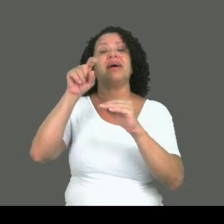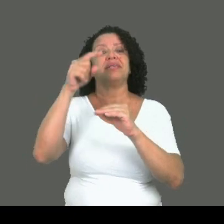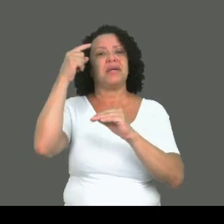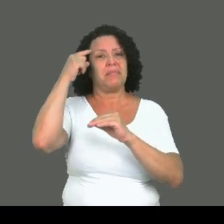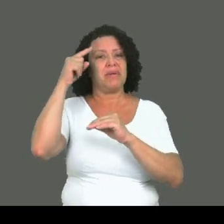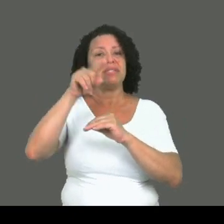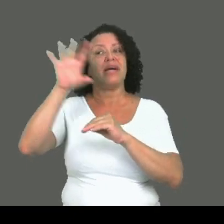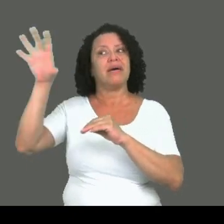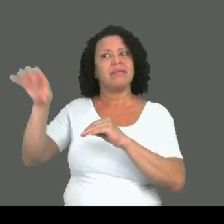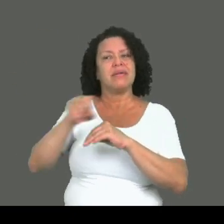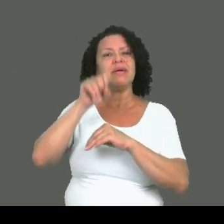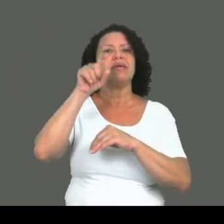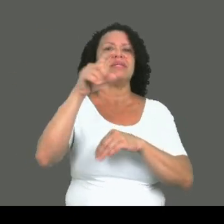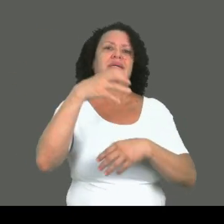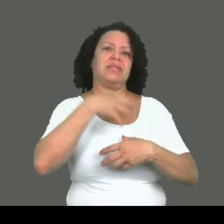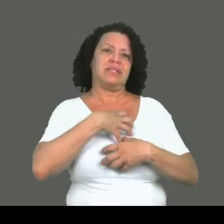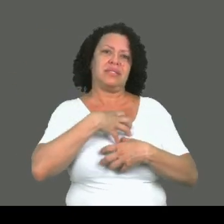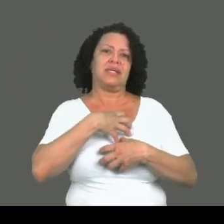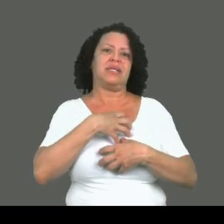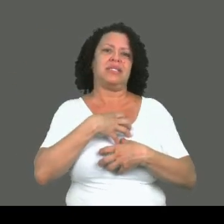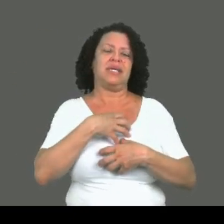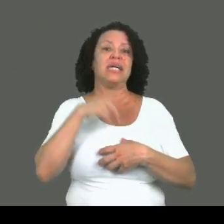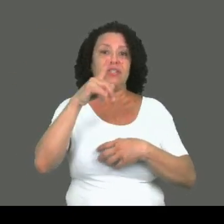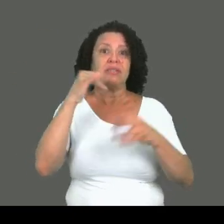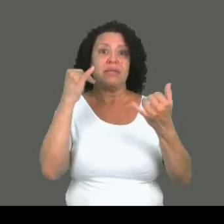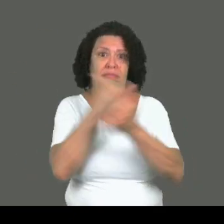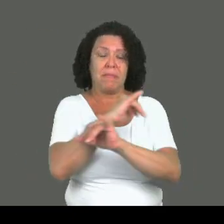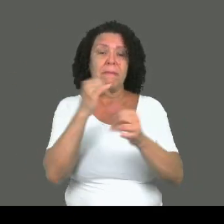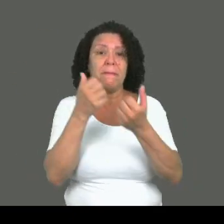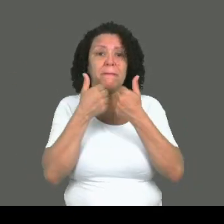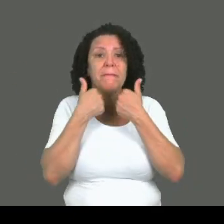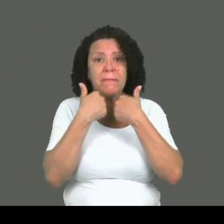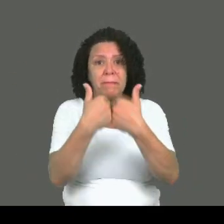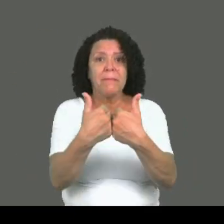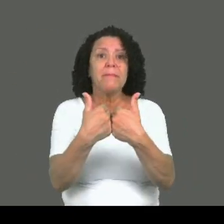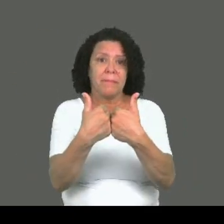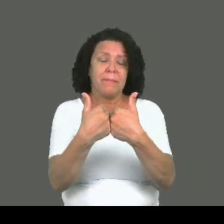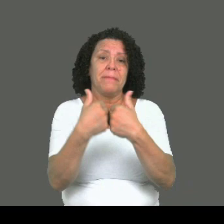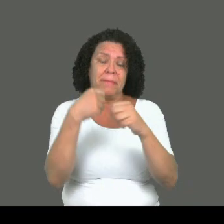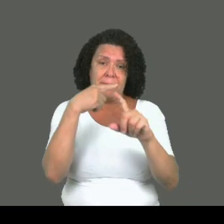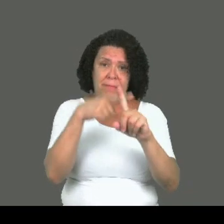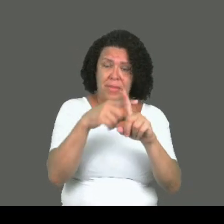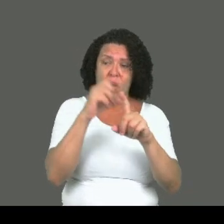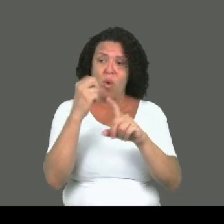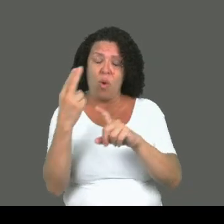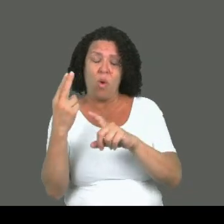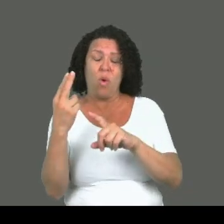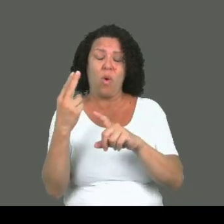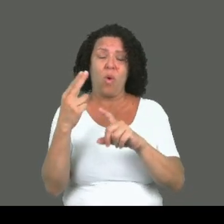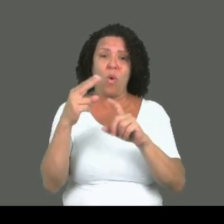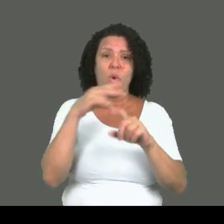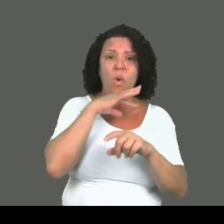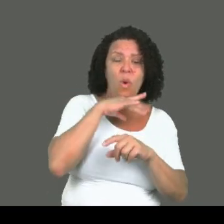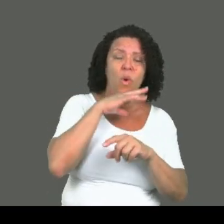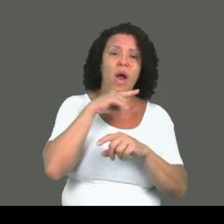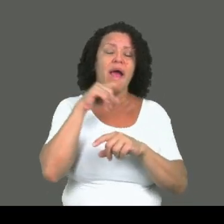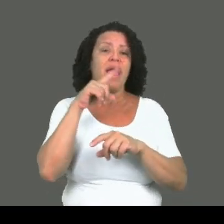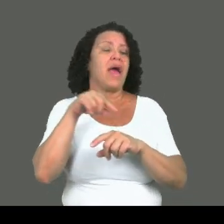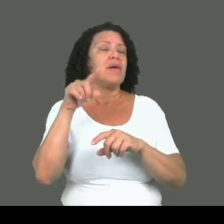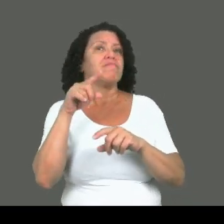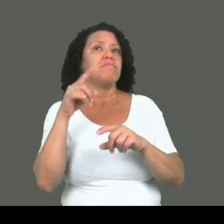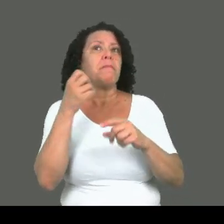Aqui, por mais que um esteja vibrando com uma boa sintonia e o outro com uma ruim, elas não se encontram. Ou